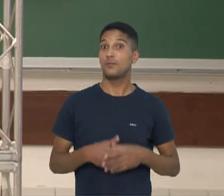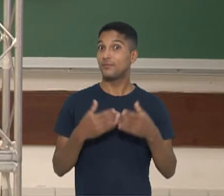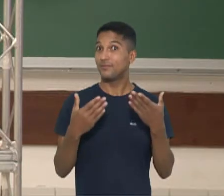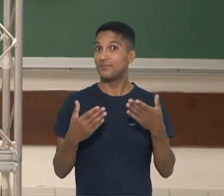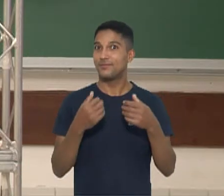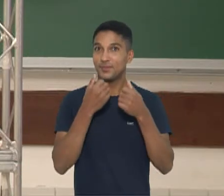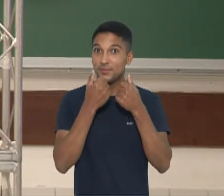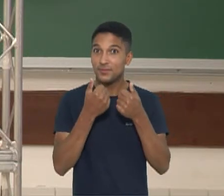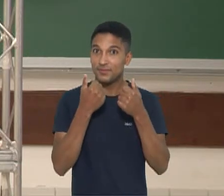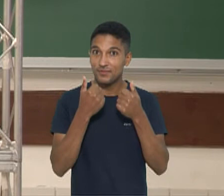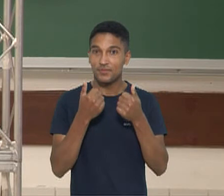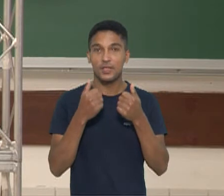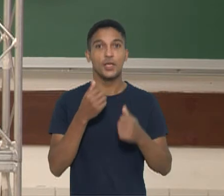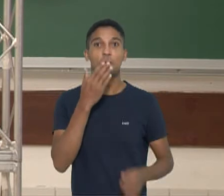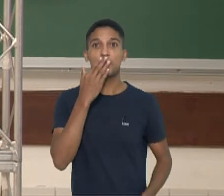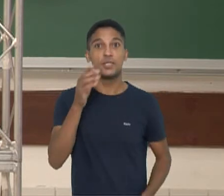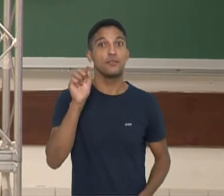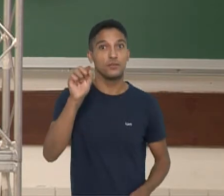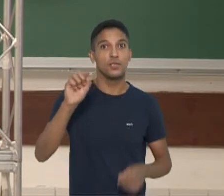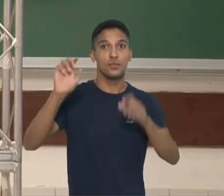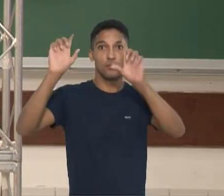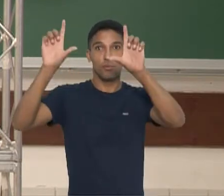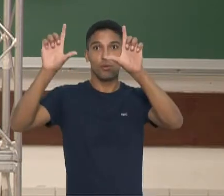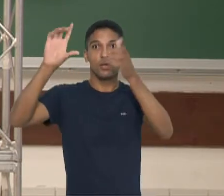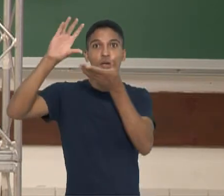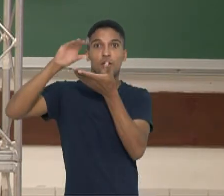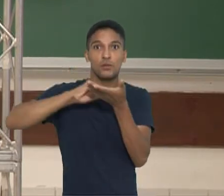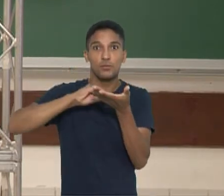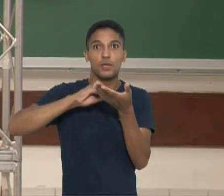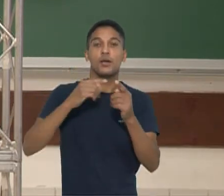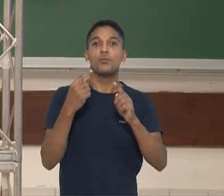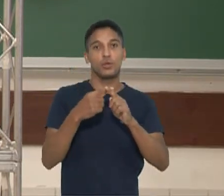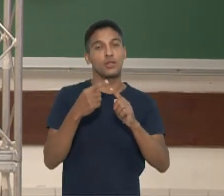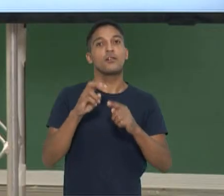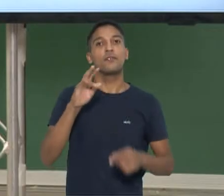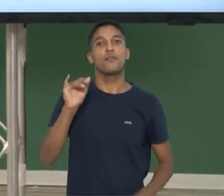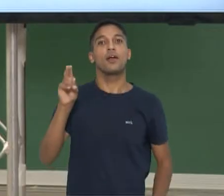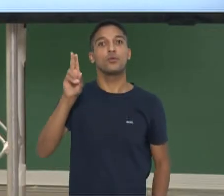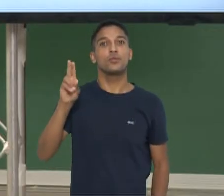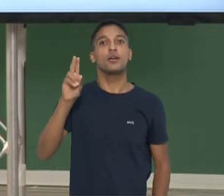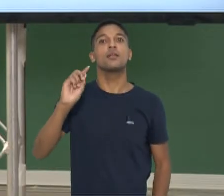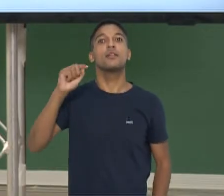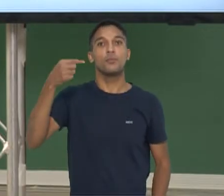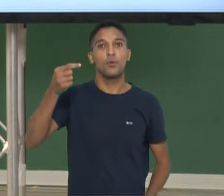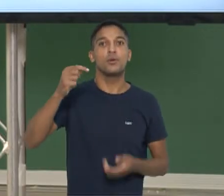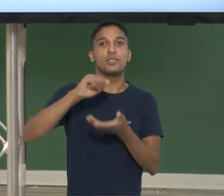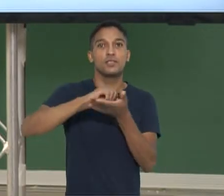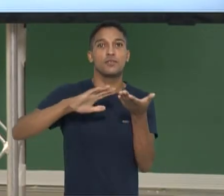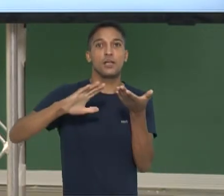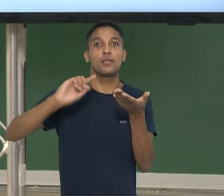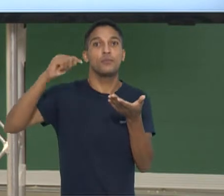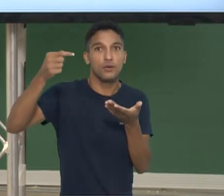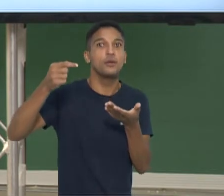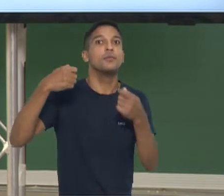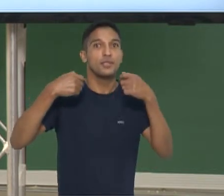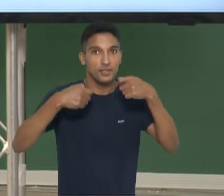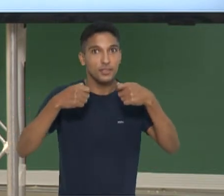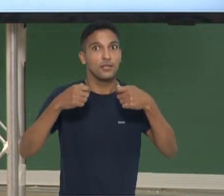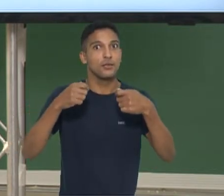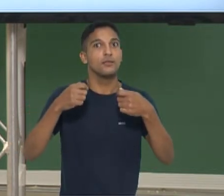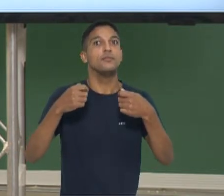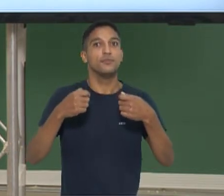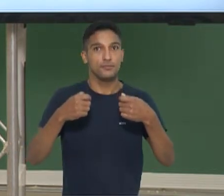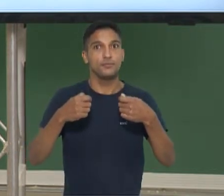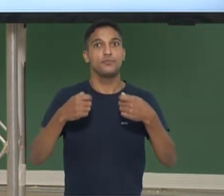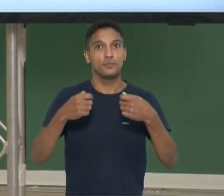Muy bien! Eu pedi para que vocês copiassem essas telas, porque nós vamos utilizá-las para resolver os exercícios futuros, tá? Então, vamos lá!